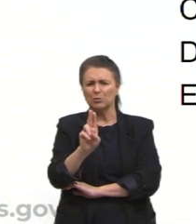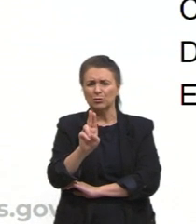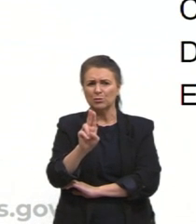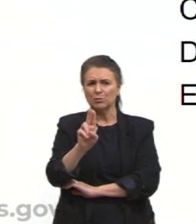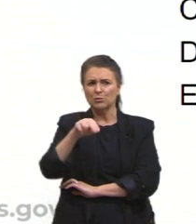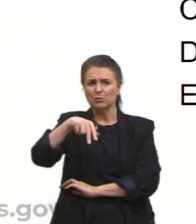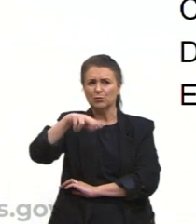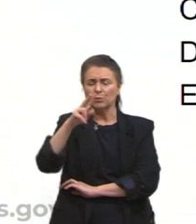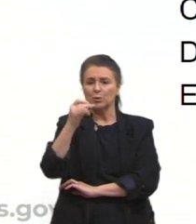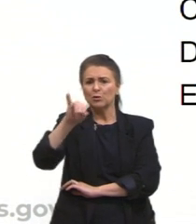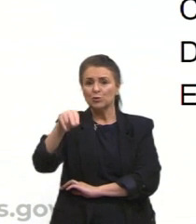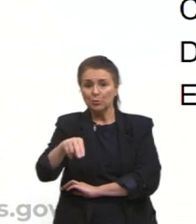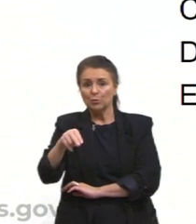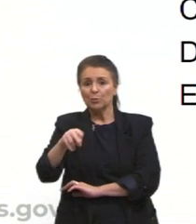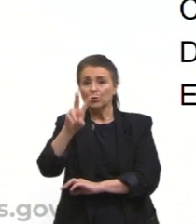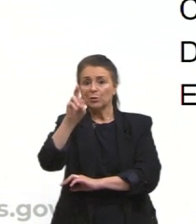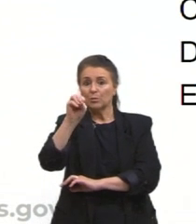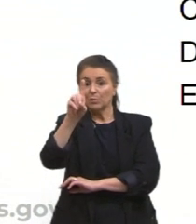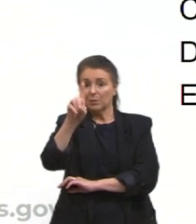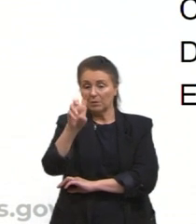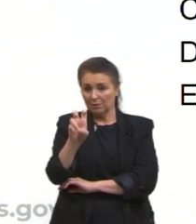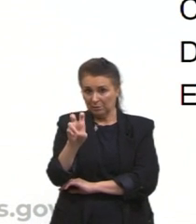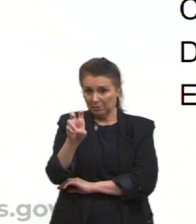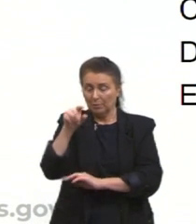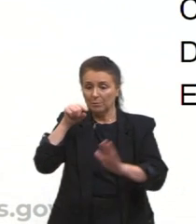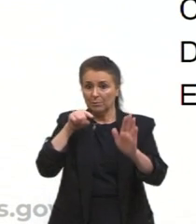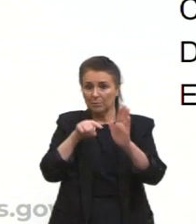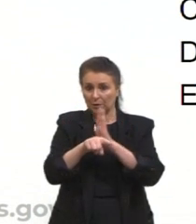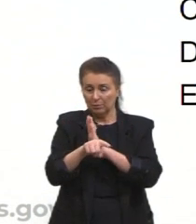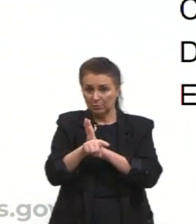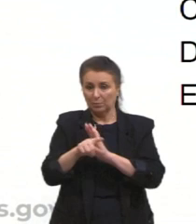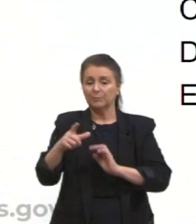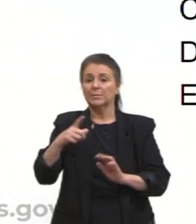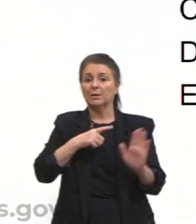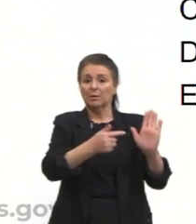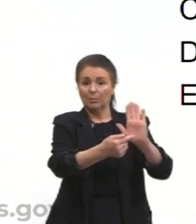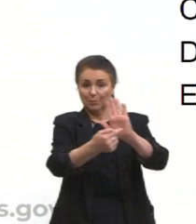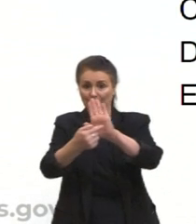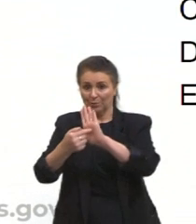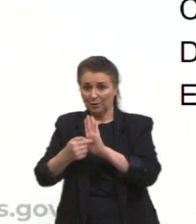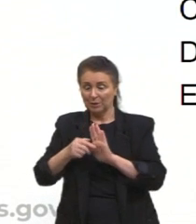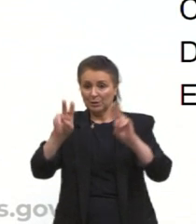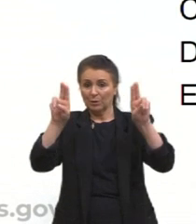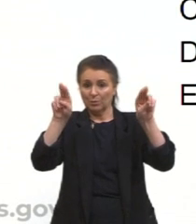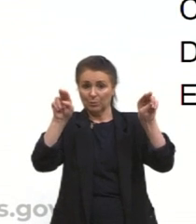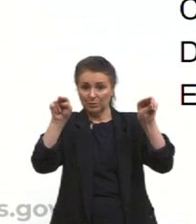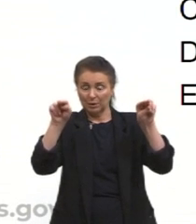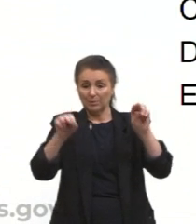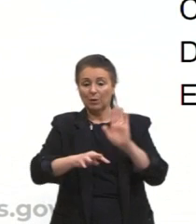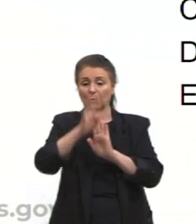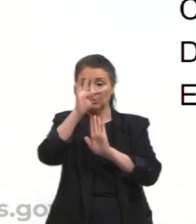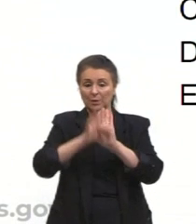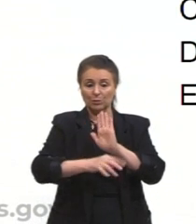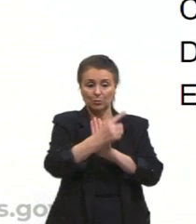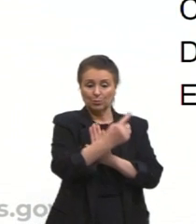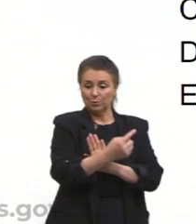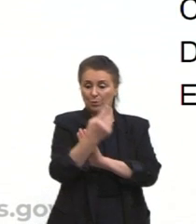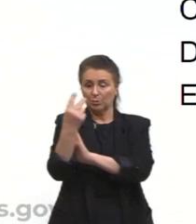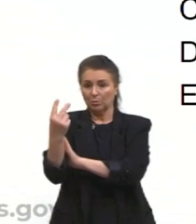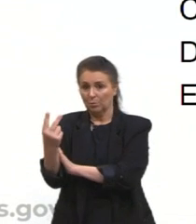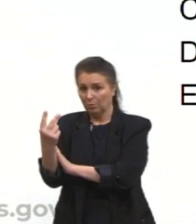e a questão nos diz o seguinte Apesar de abordarem o mesmo tema os textos 1 e